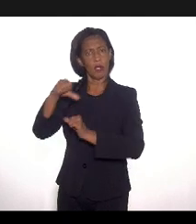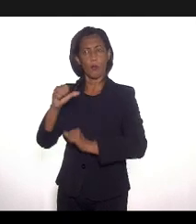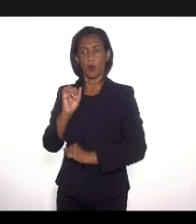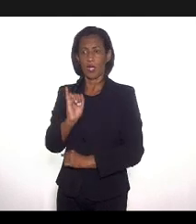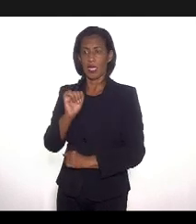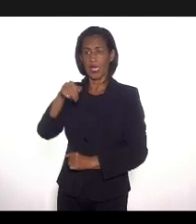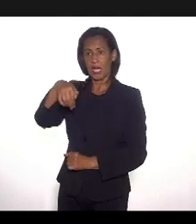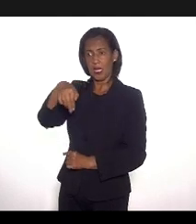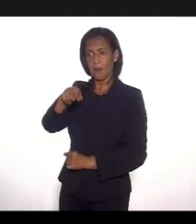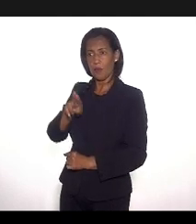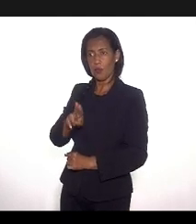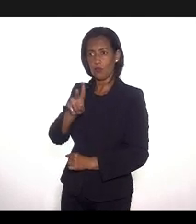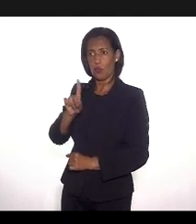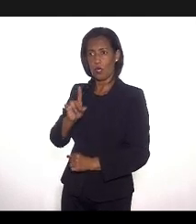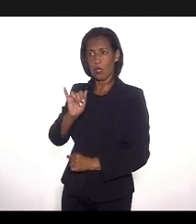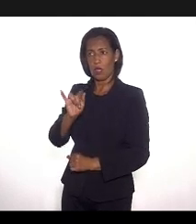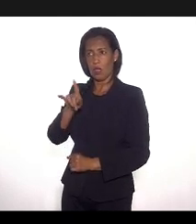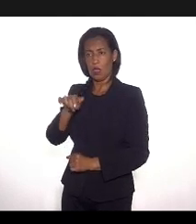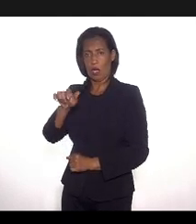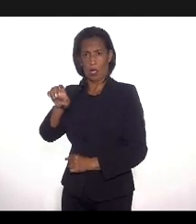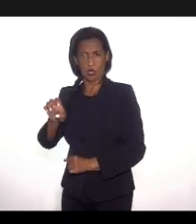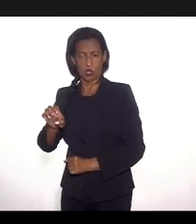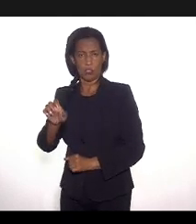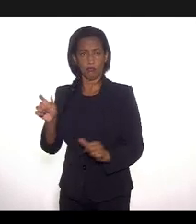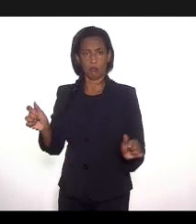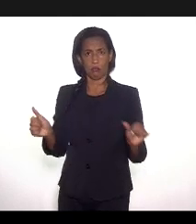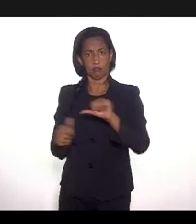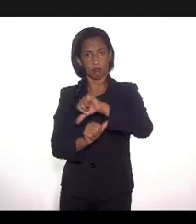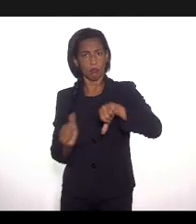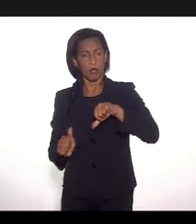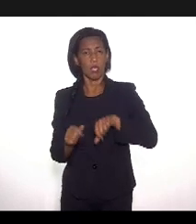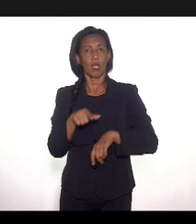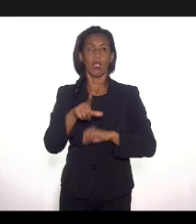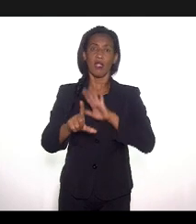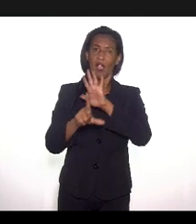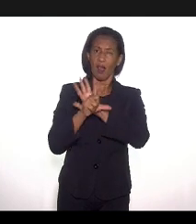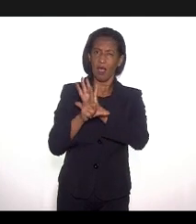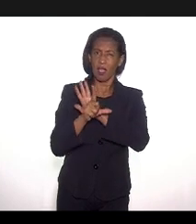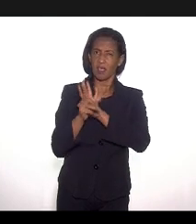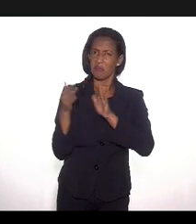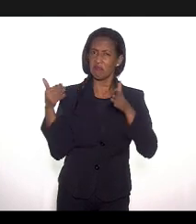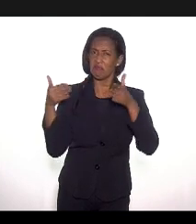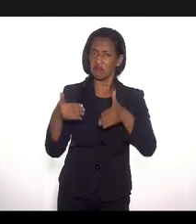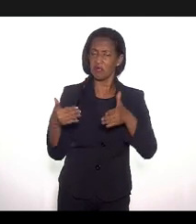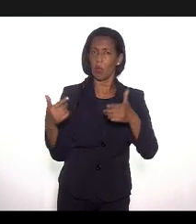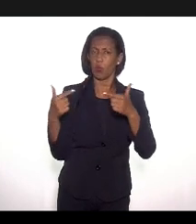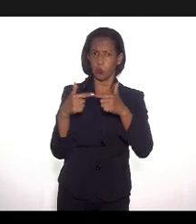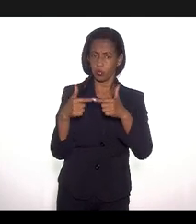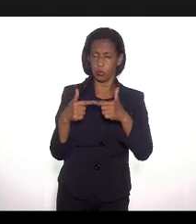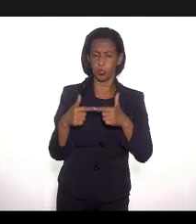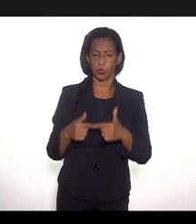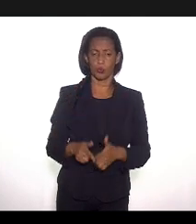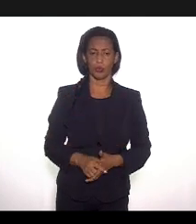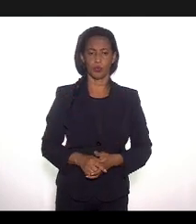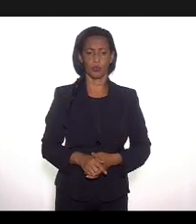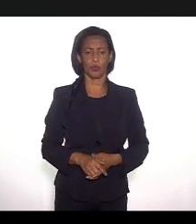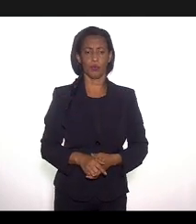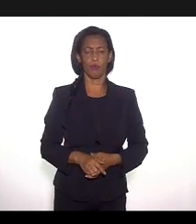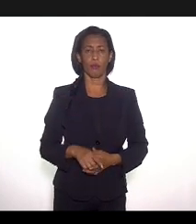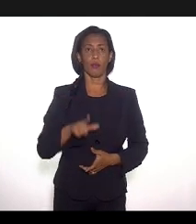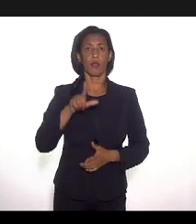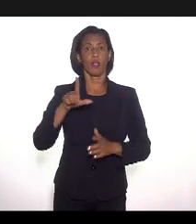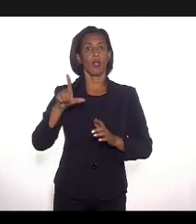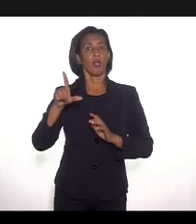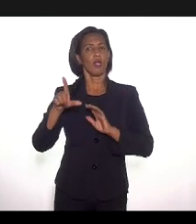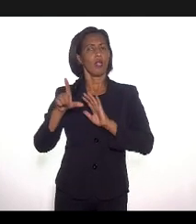E, na verdade, a lei só faz sentido, a lei do Márcio Gualberto,